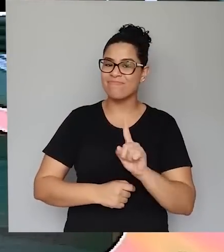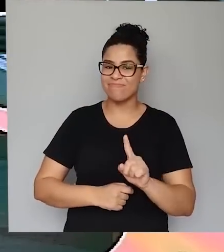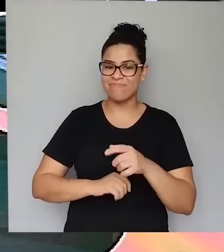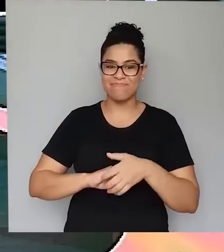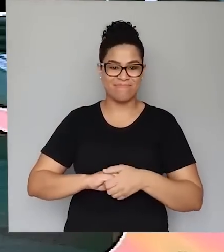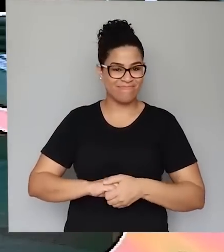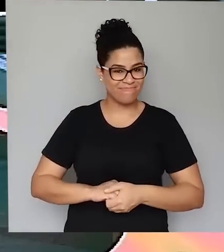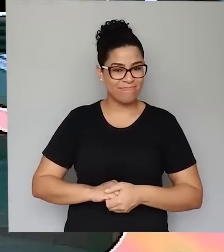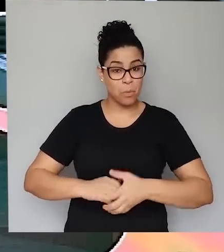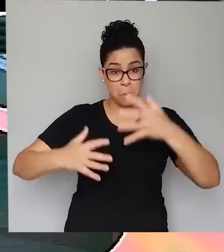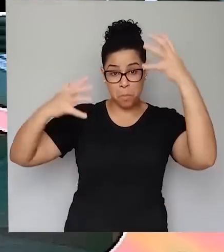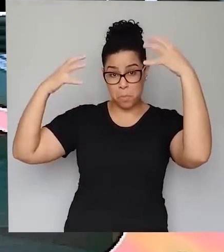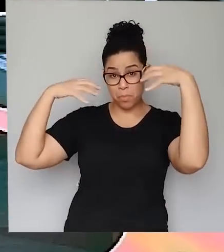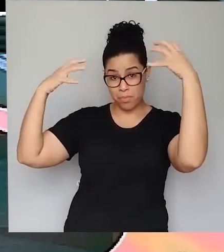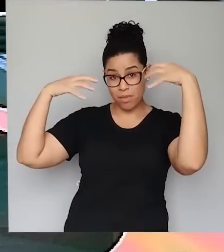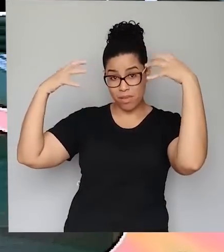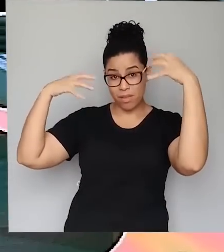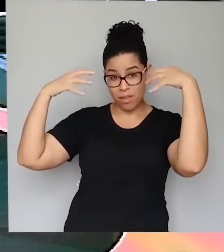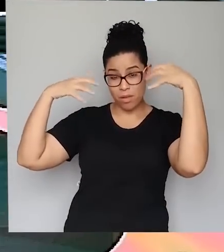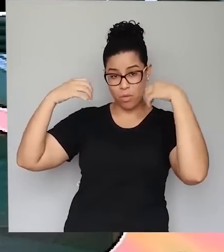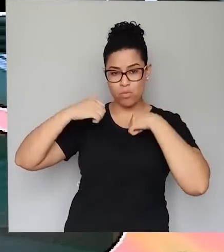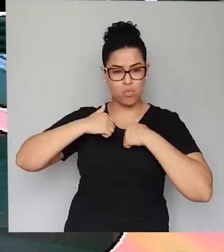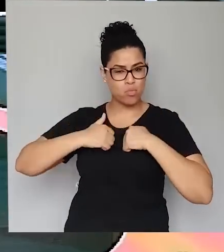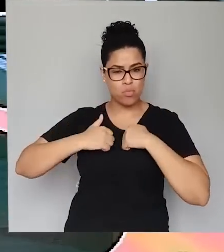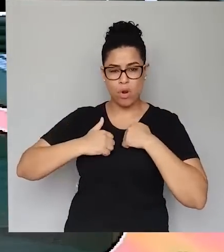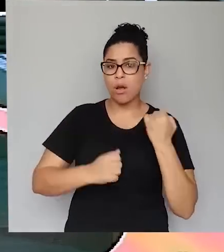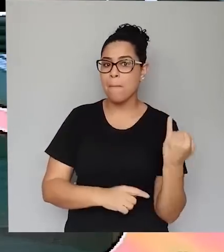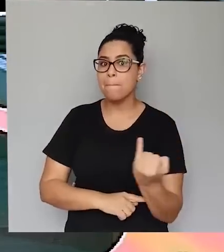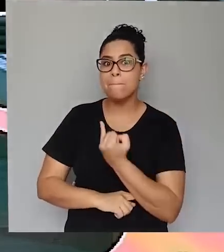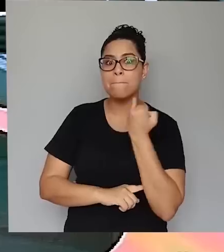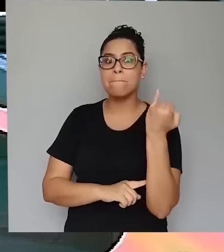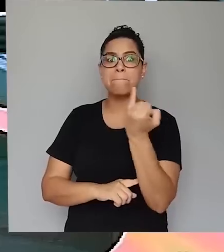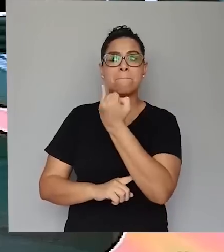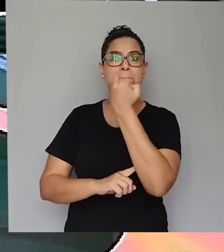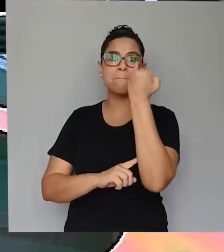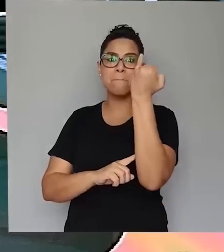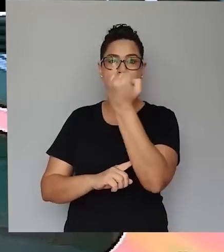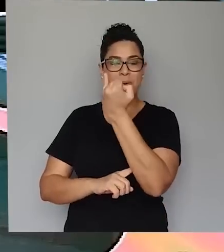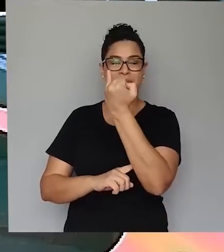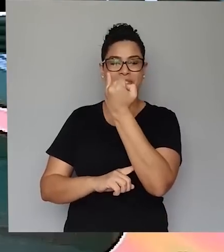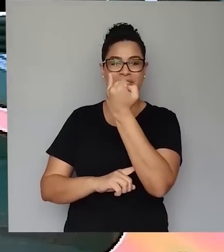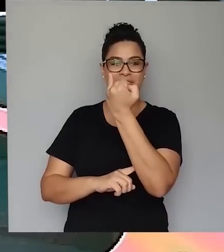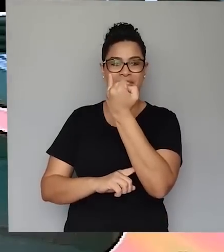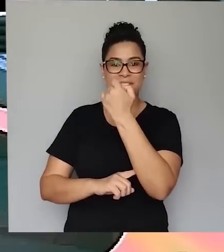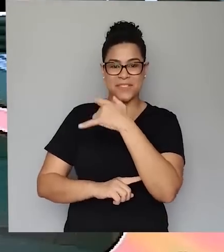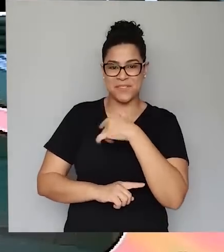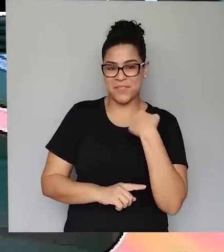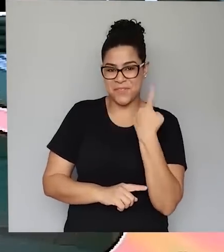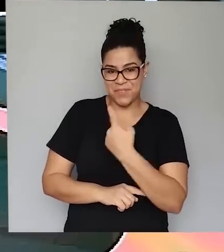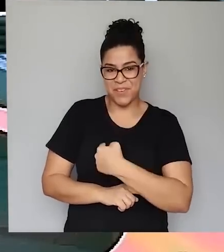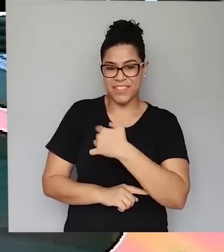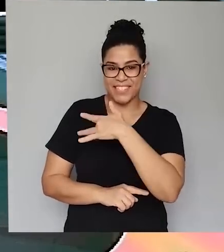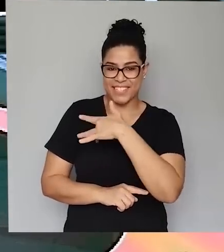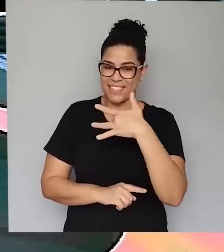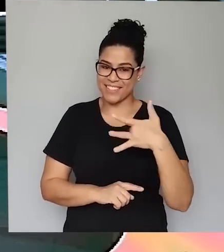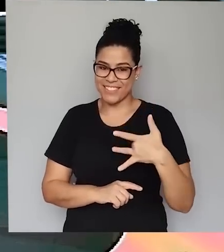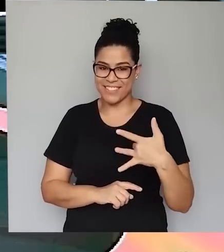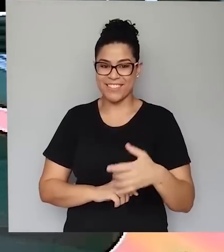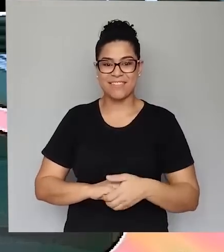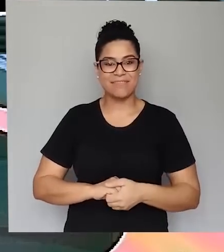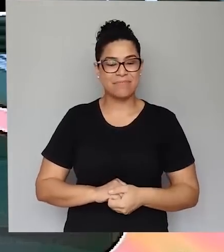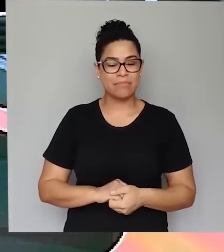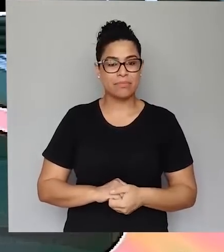Taking a shower, tomar banho, is very important. É muito importante para nossa health, para nossa